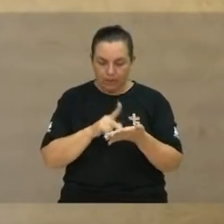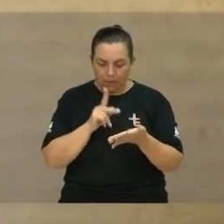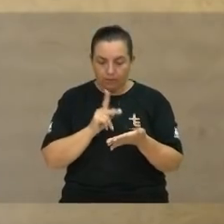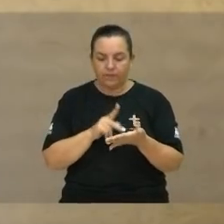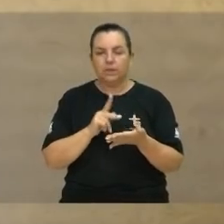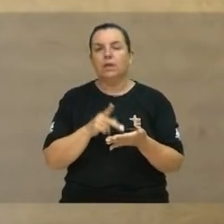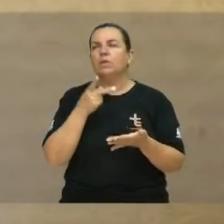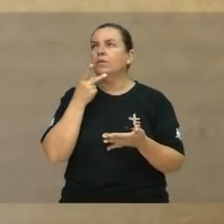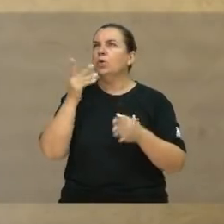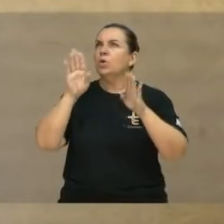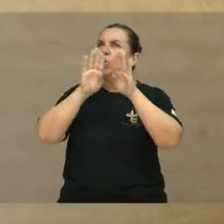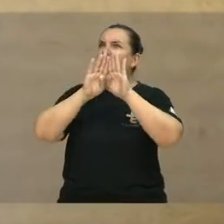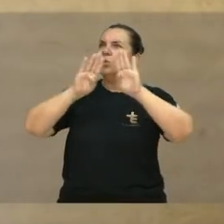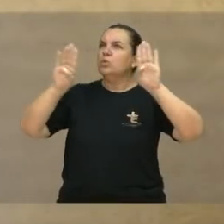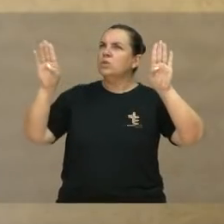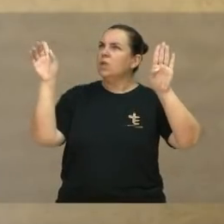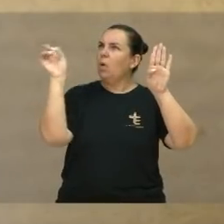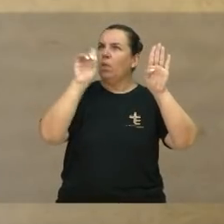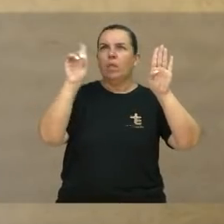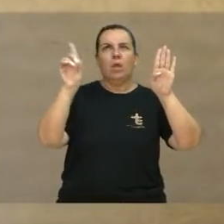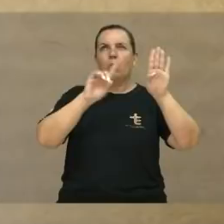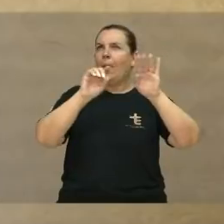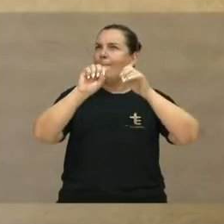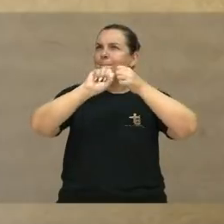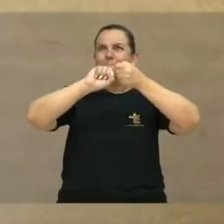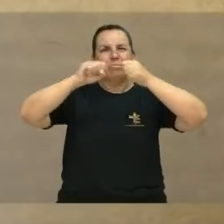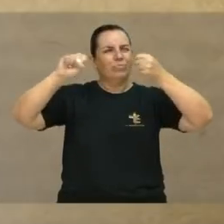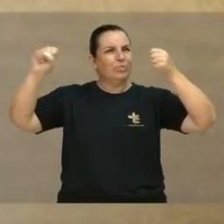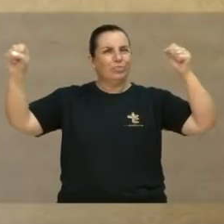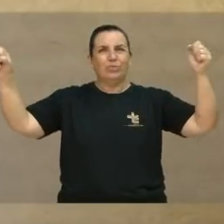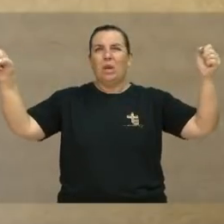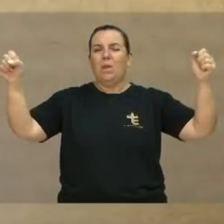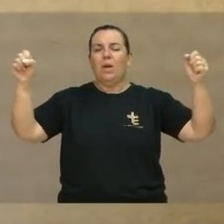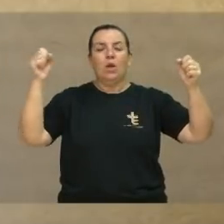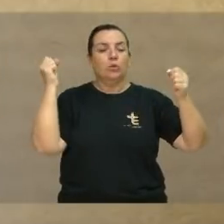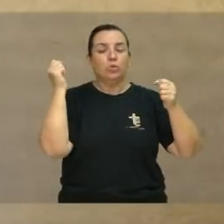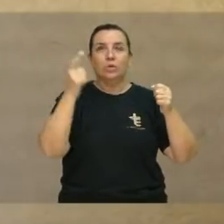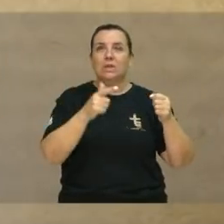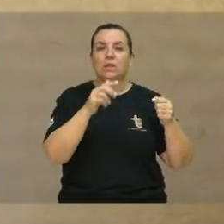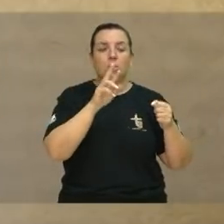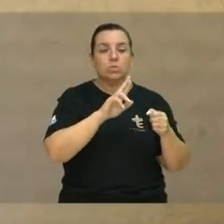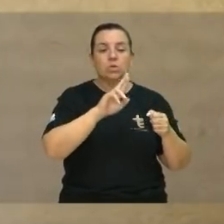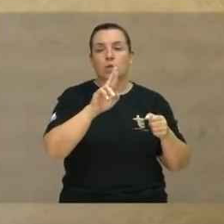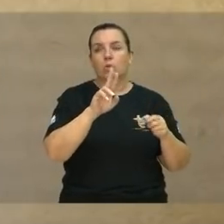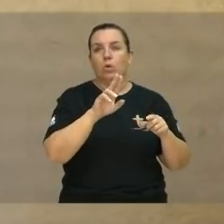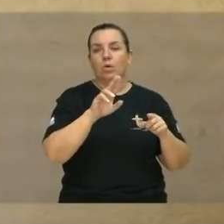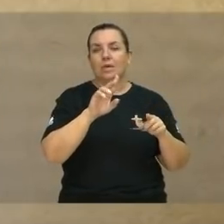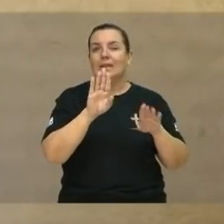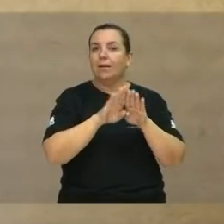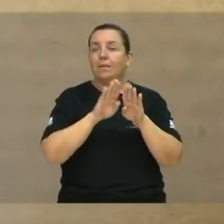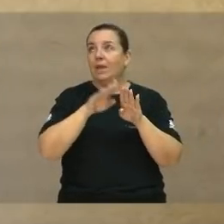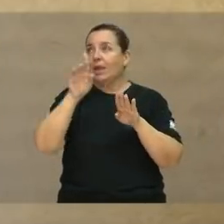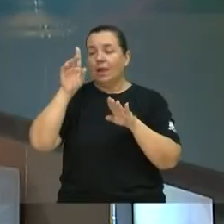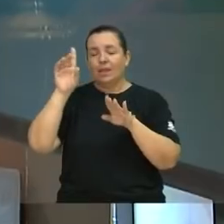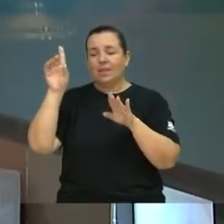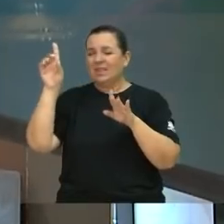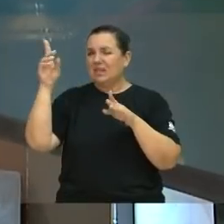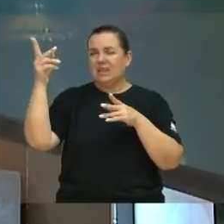o servo não é maior do que o seu senhor nem o enviado maior do que quem o enviou